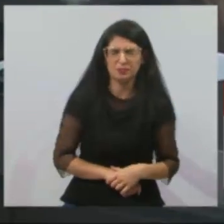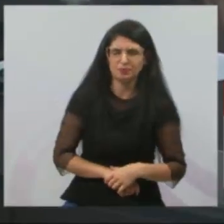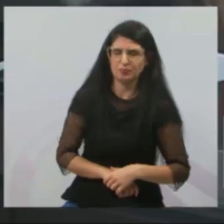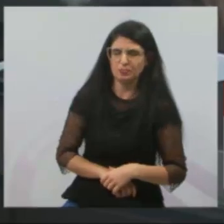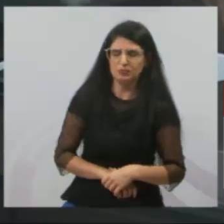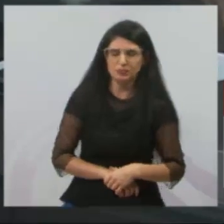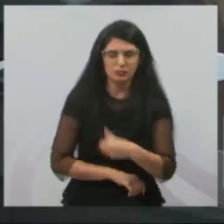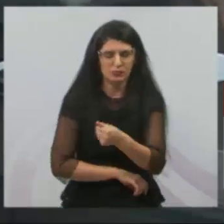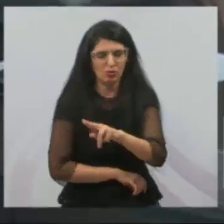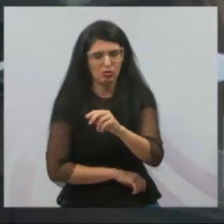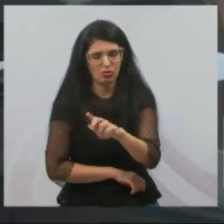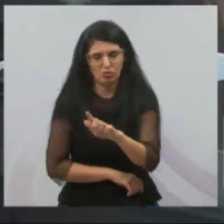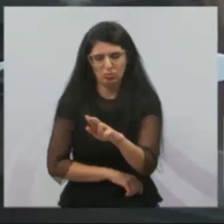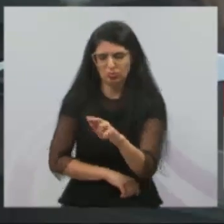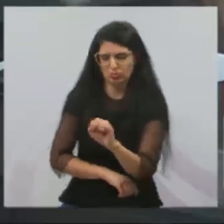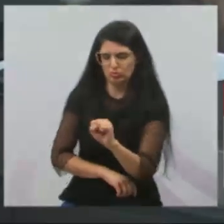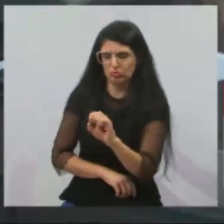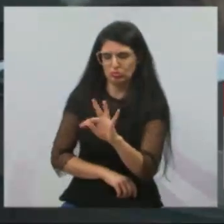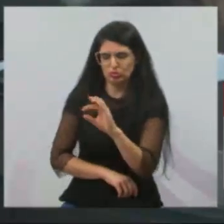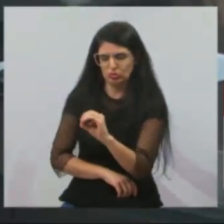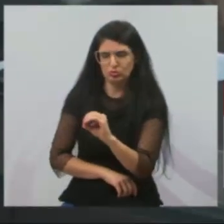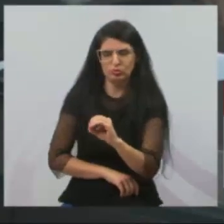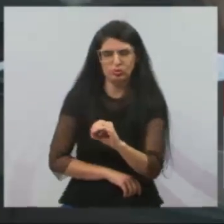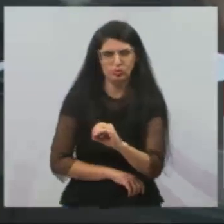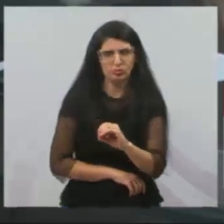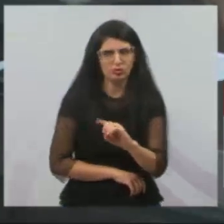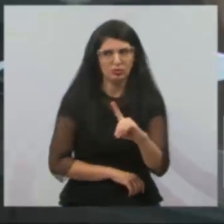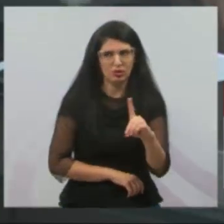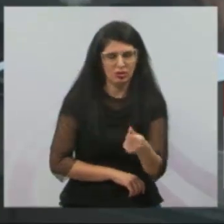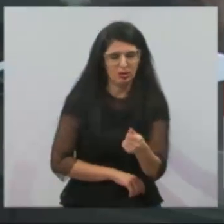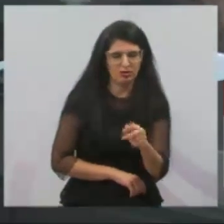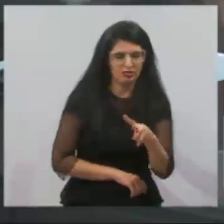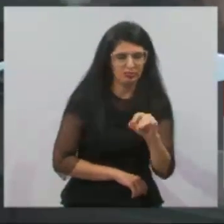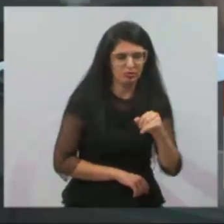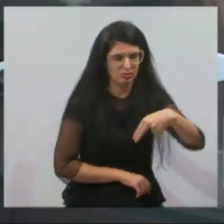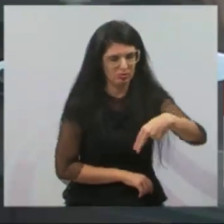doutor Augusto Tavre. Eu vou ler alguns trechos.